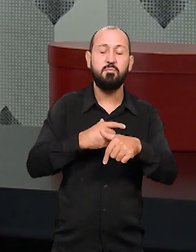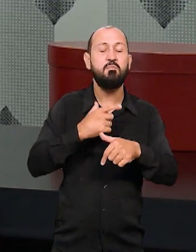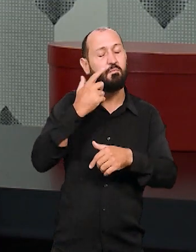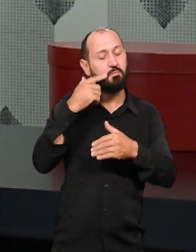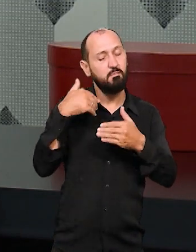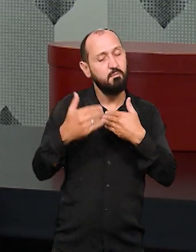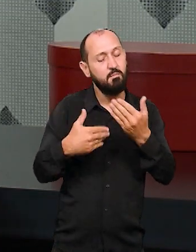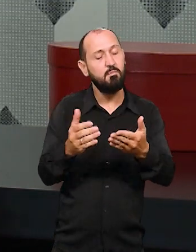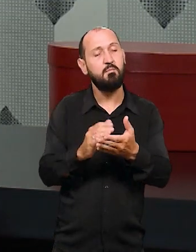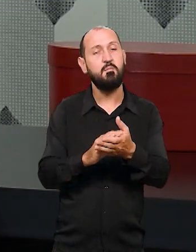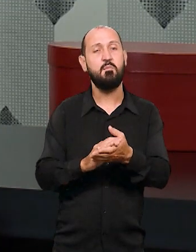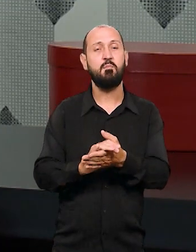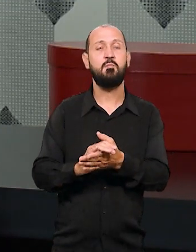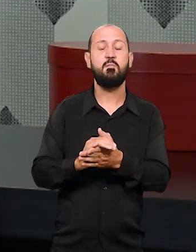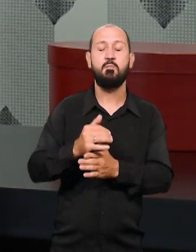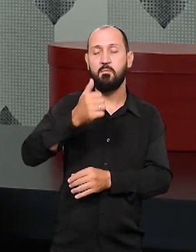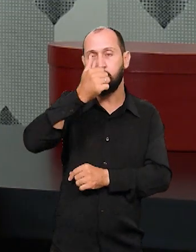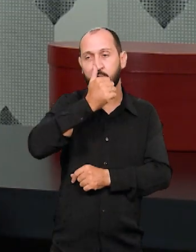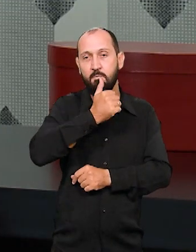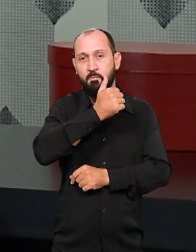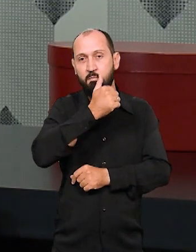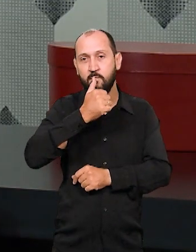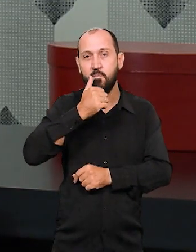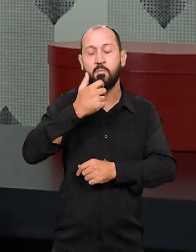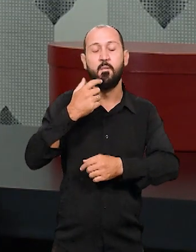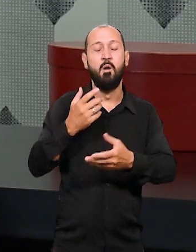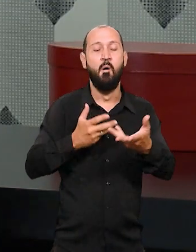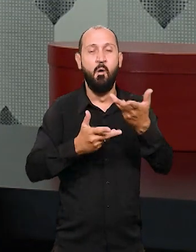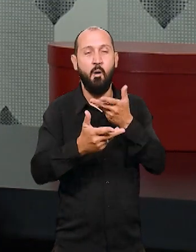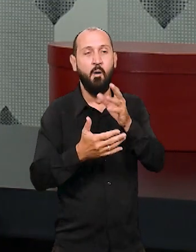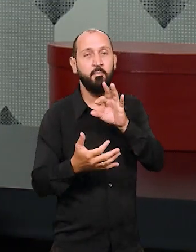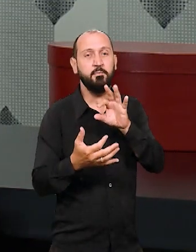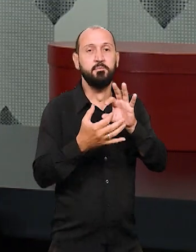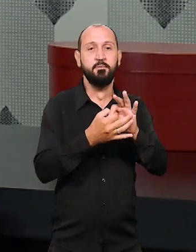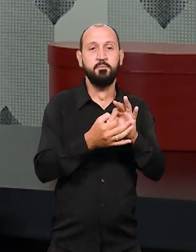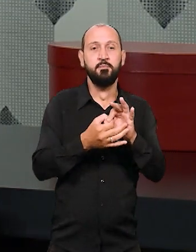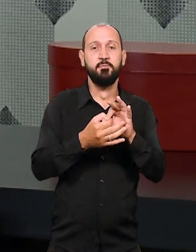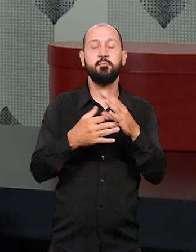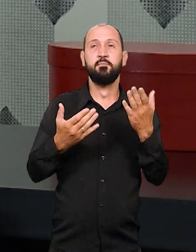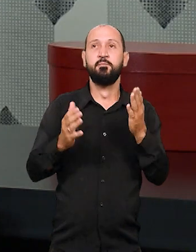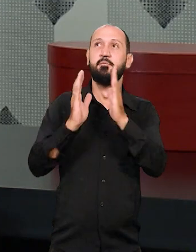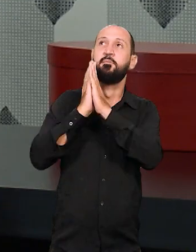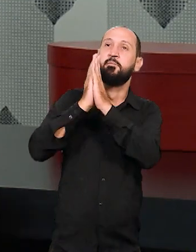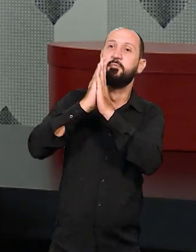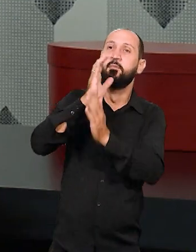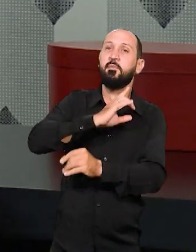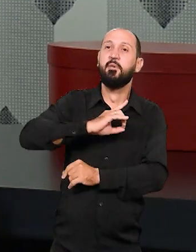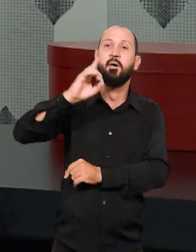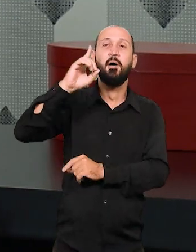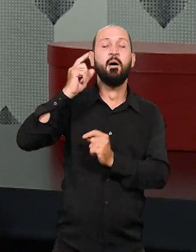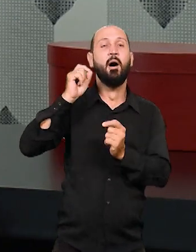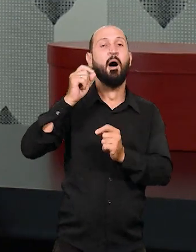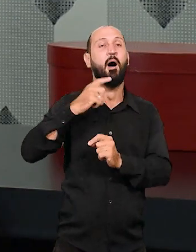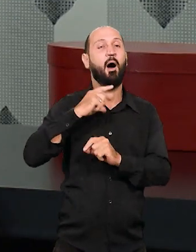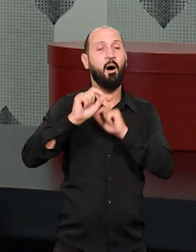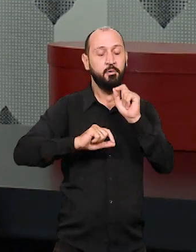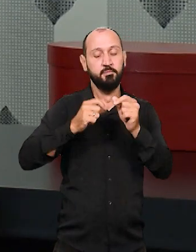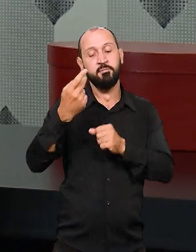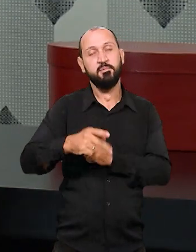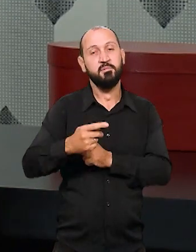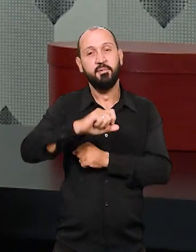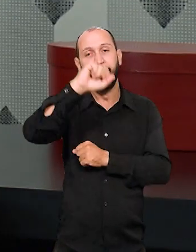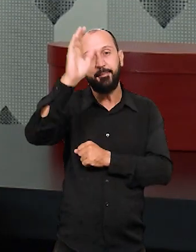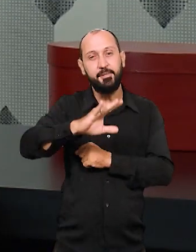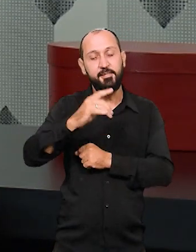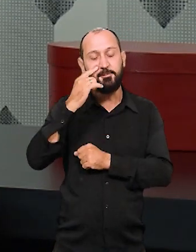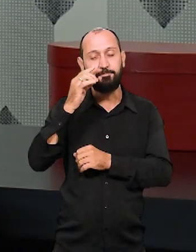lutas que custaram muito sacrifício, muita articulação, né? E graças a Deus nós